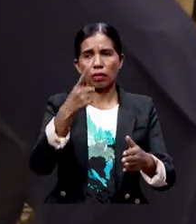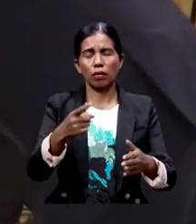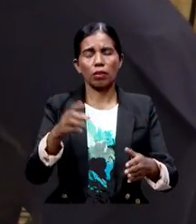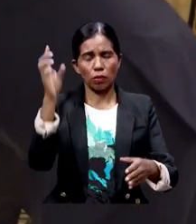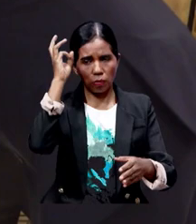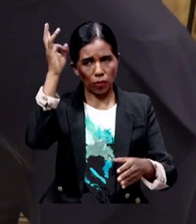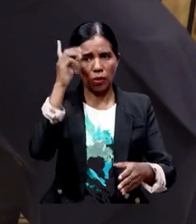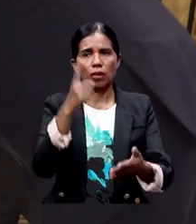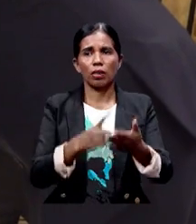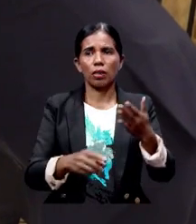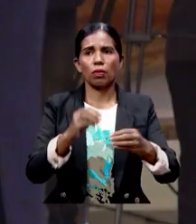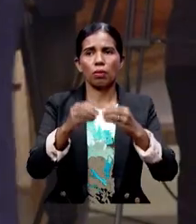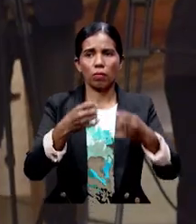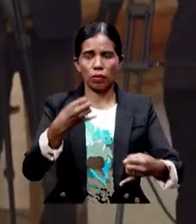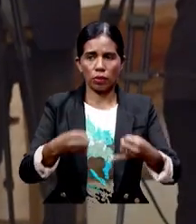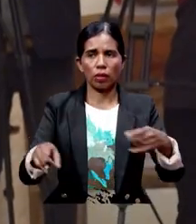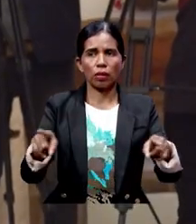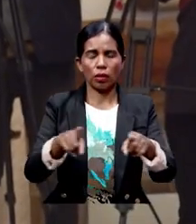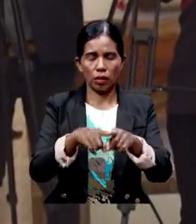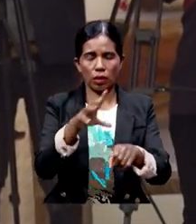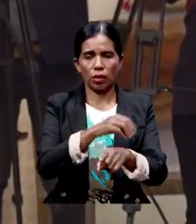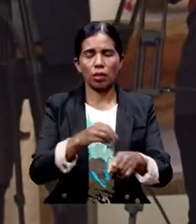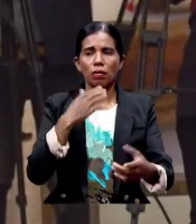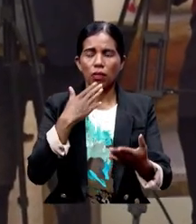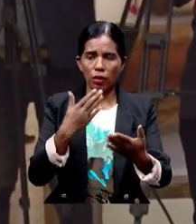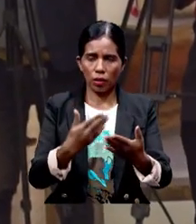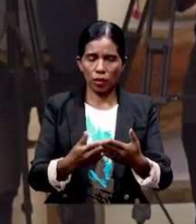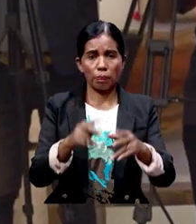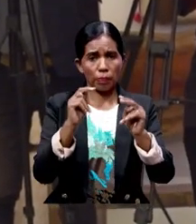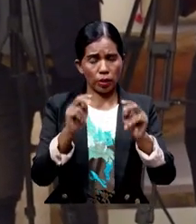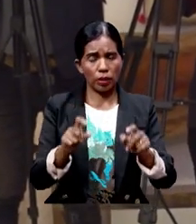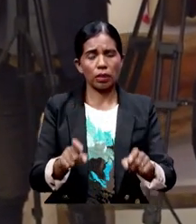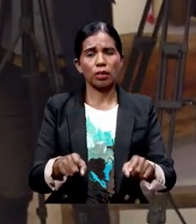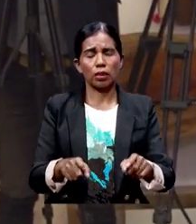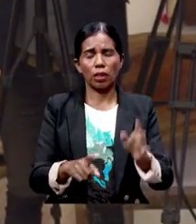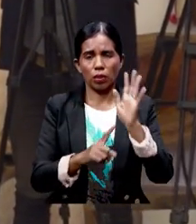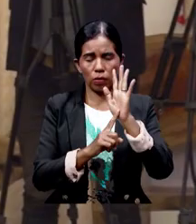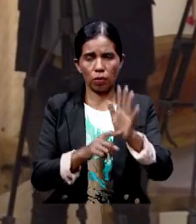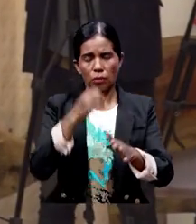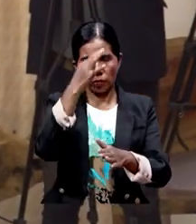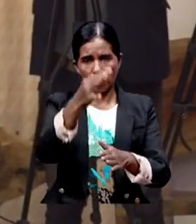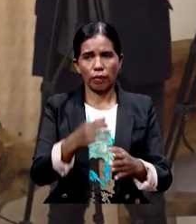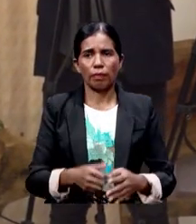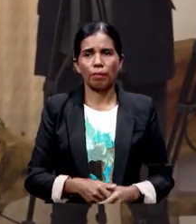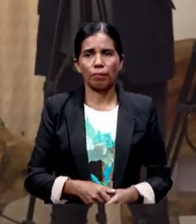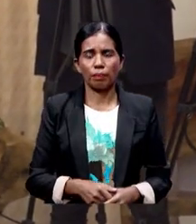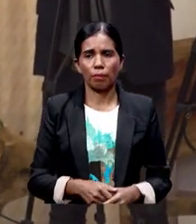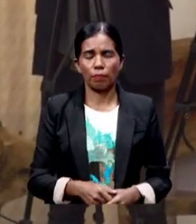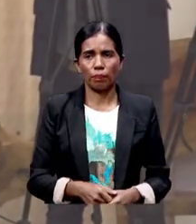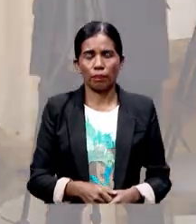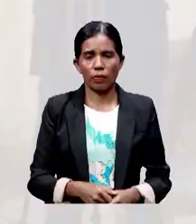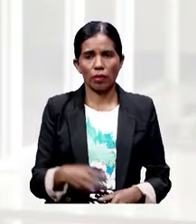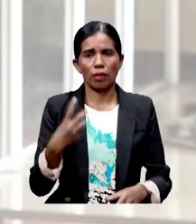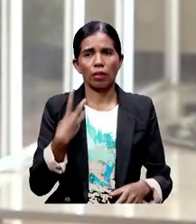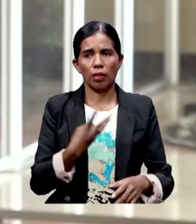de liga ao setor de justiça, nessa circunstância ida na be mas precisa consolidar ba oin. A fragilidade nessa